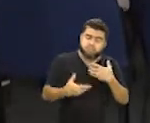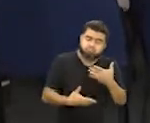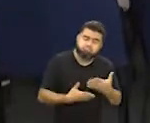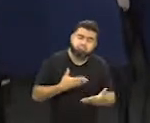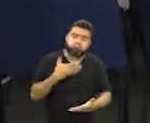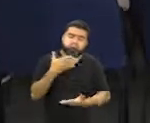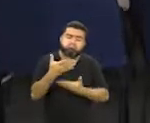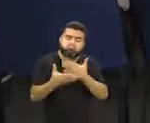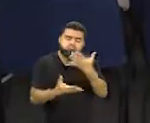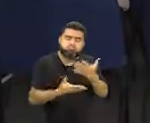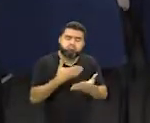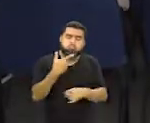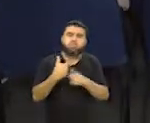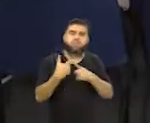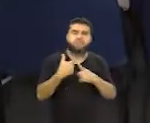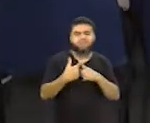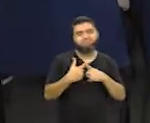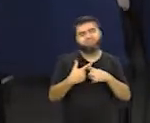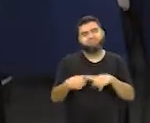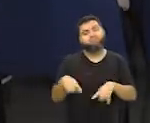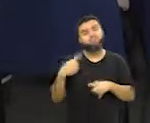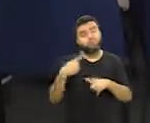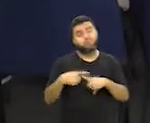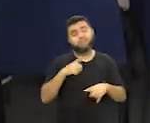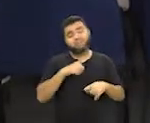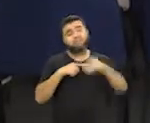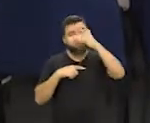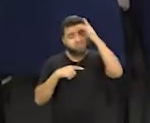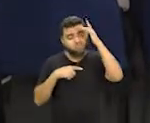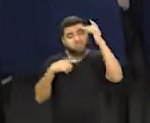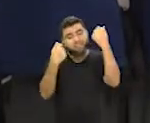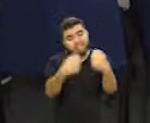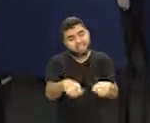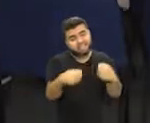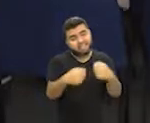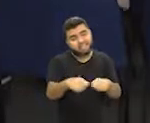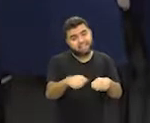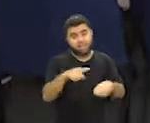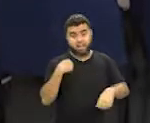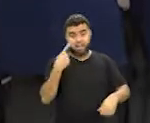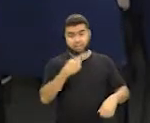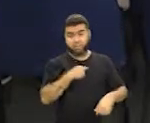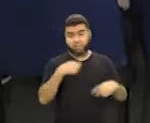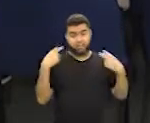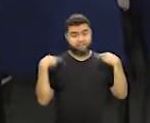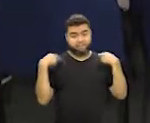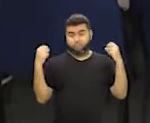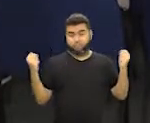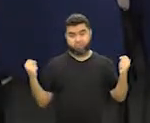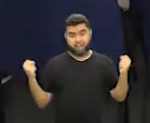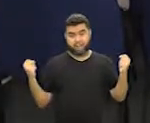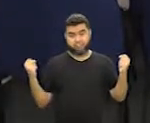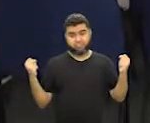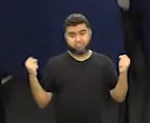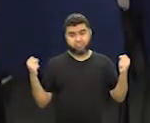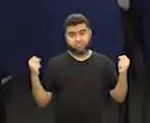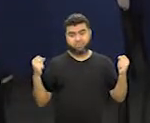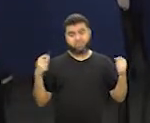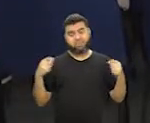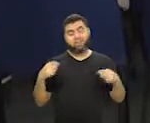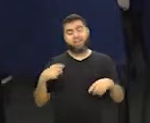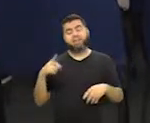existem aquelas pessoas que precisam de nós. E como voluntários, procuramos fazer todo o possível